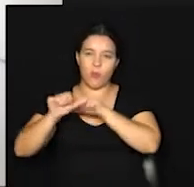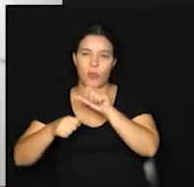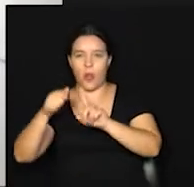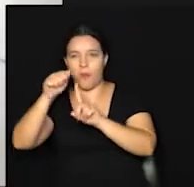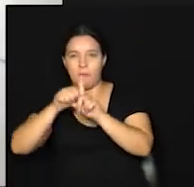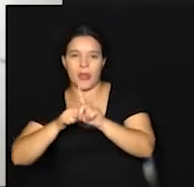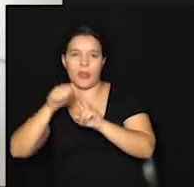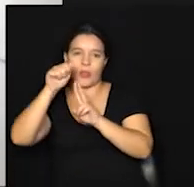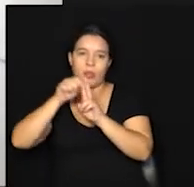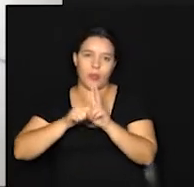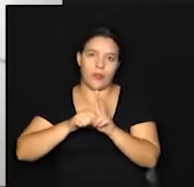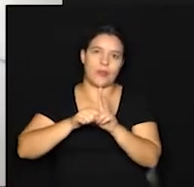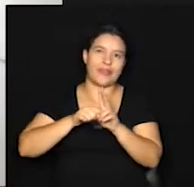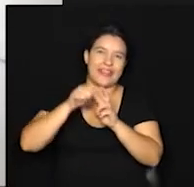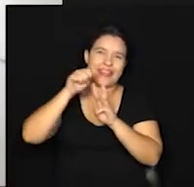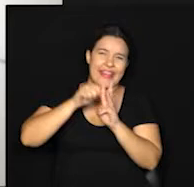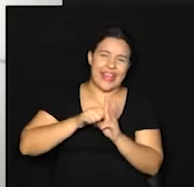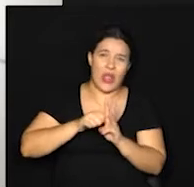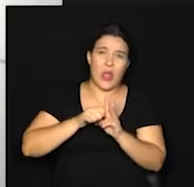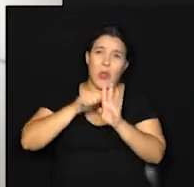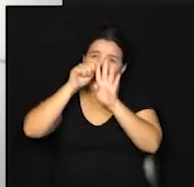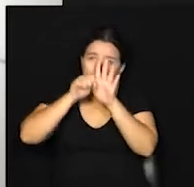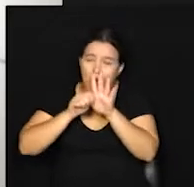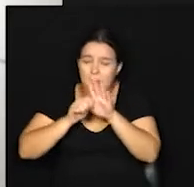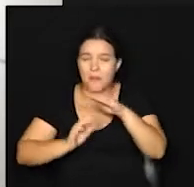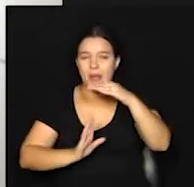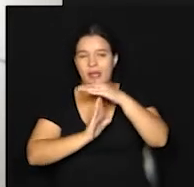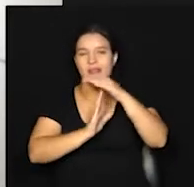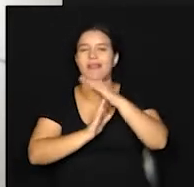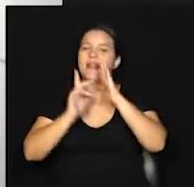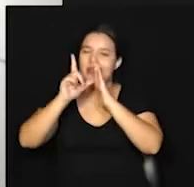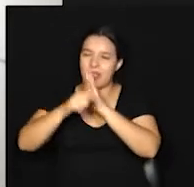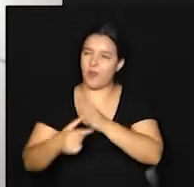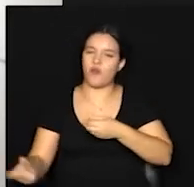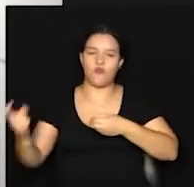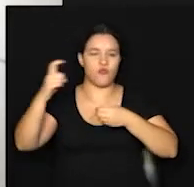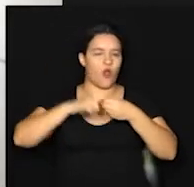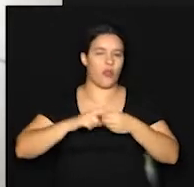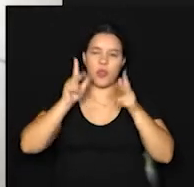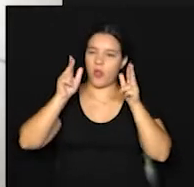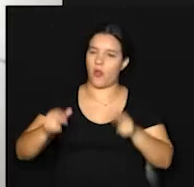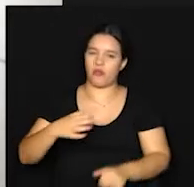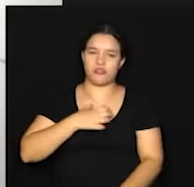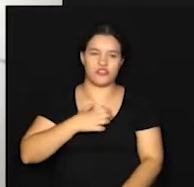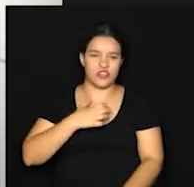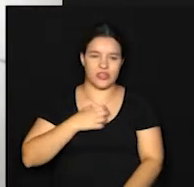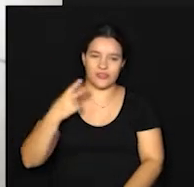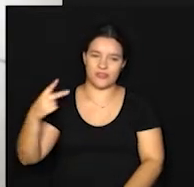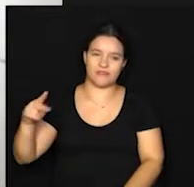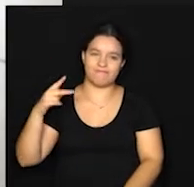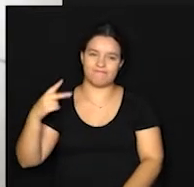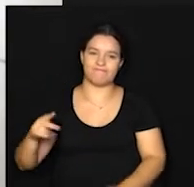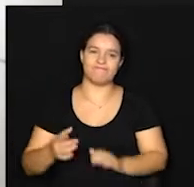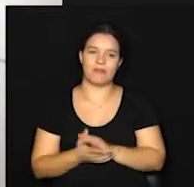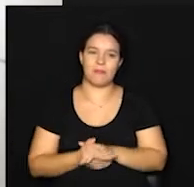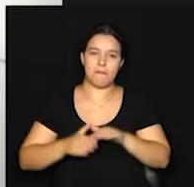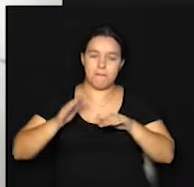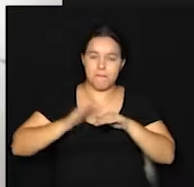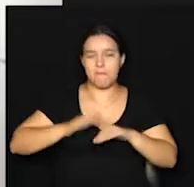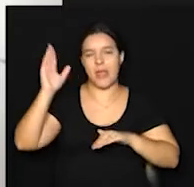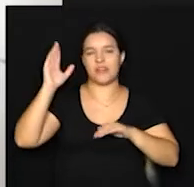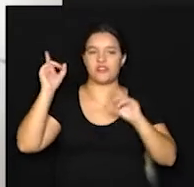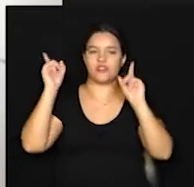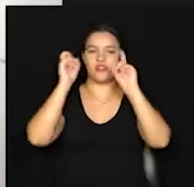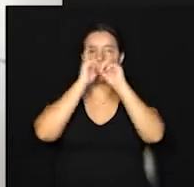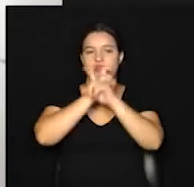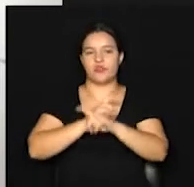2, 3, 4 no máximo, mas vai voltar ao começo e aí vai ser mais difícil para você